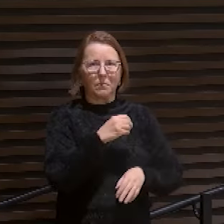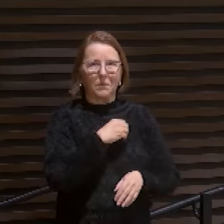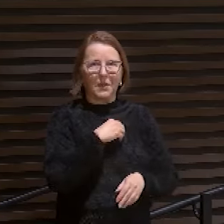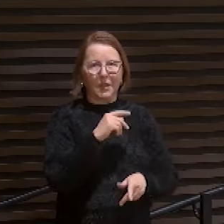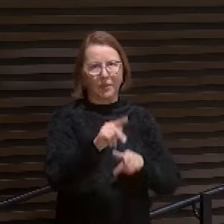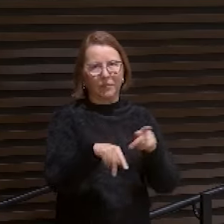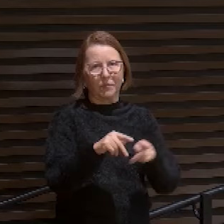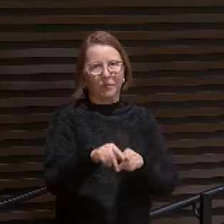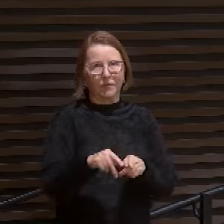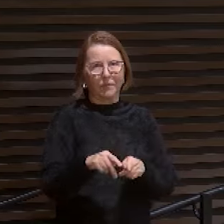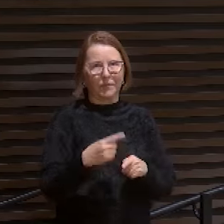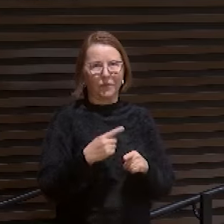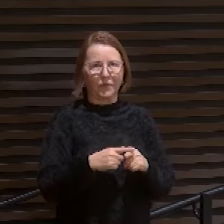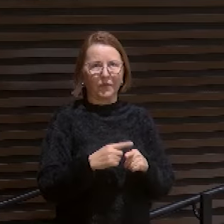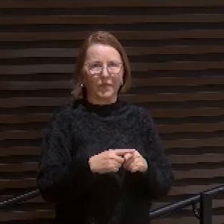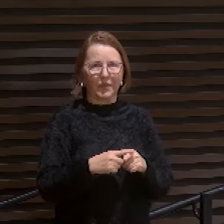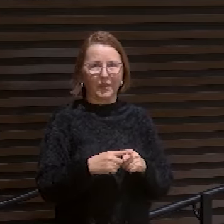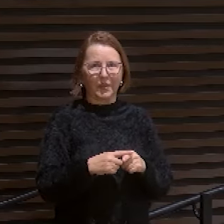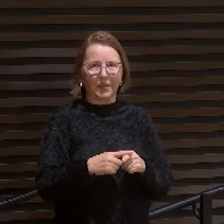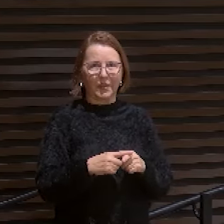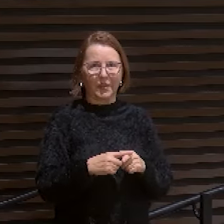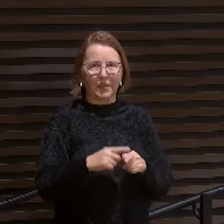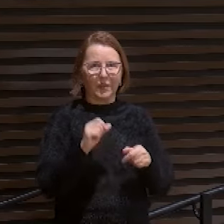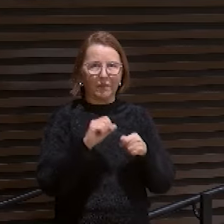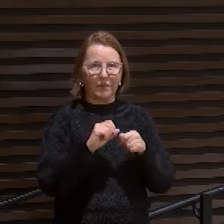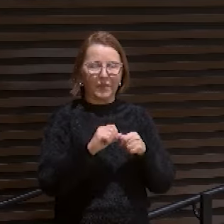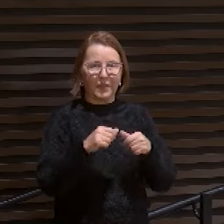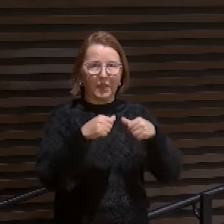povo, porque fez isto